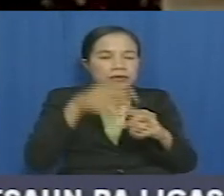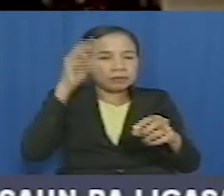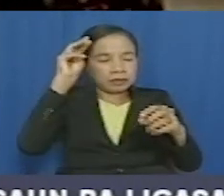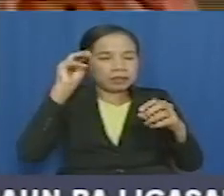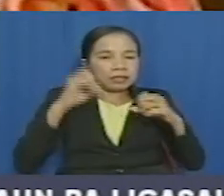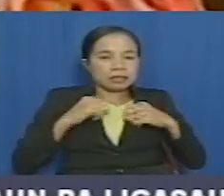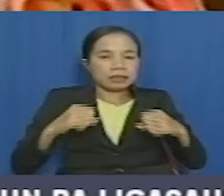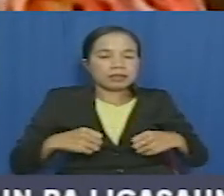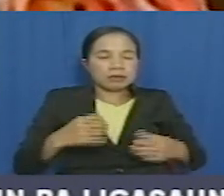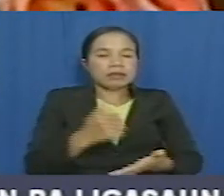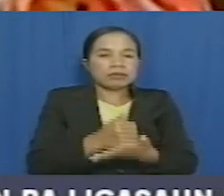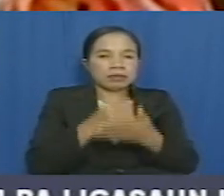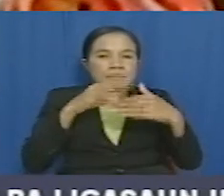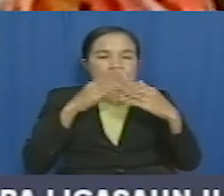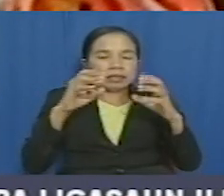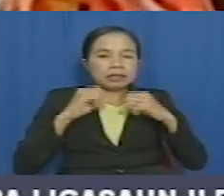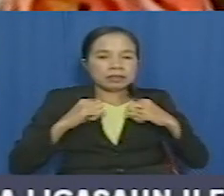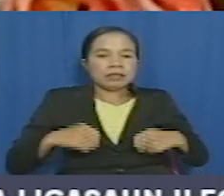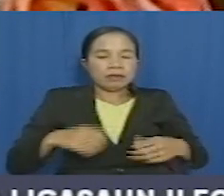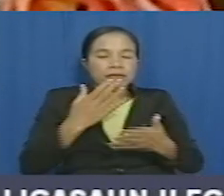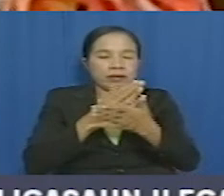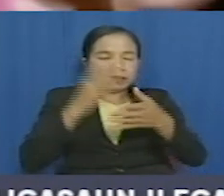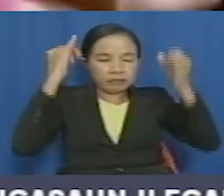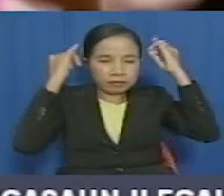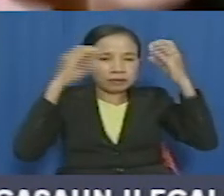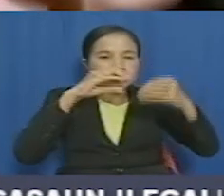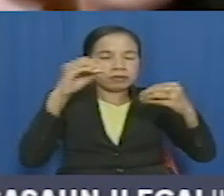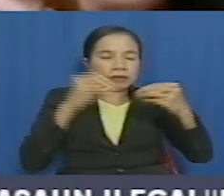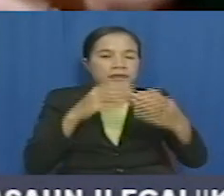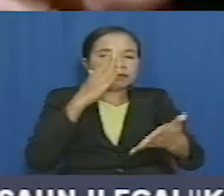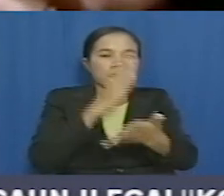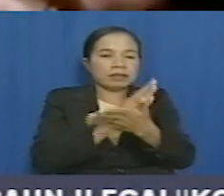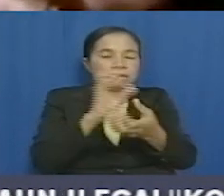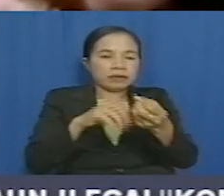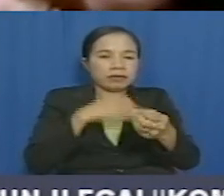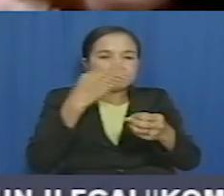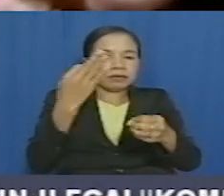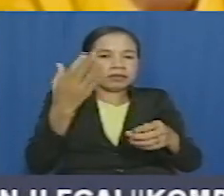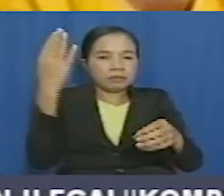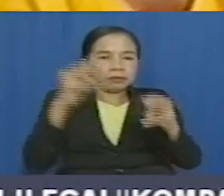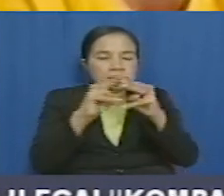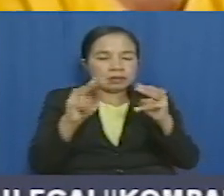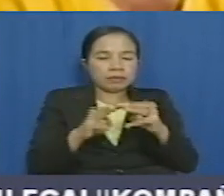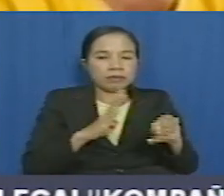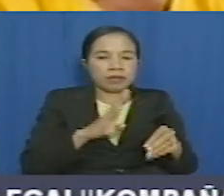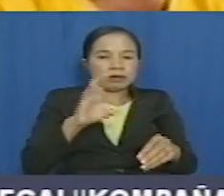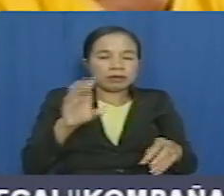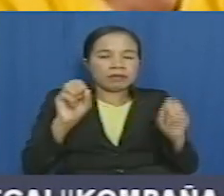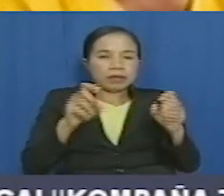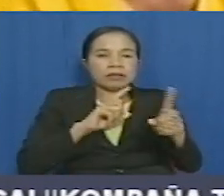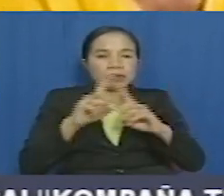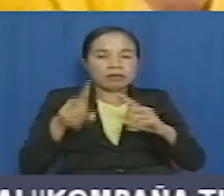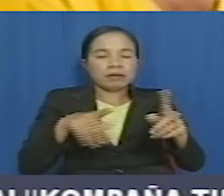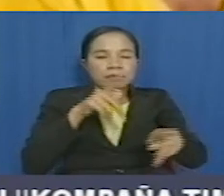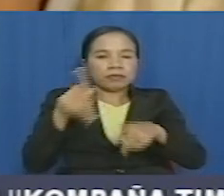da Saúde, a tua apoio à Autoridade de Saúde, halou socialização com a vacina prevenção COVID-19 e a município Baucau. Ou não é bela esclarece